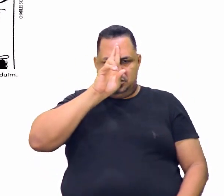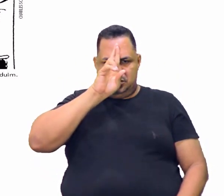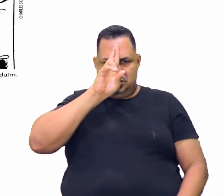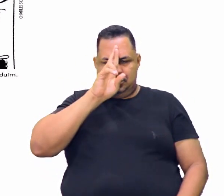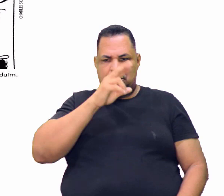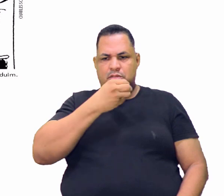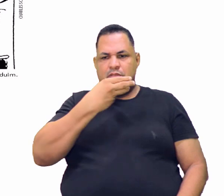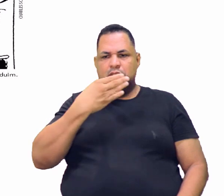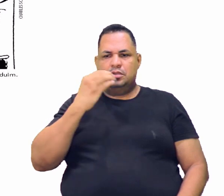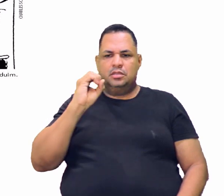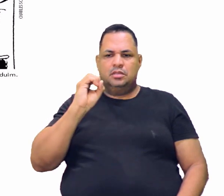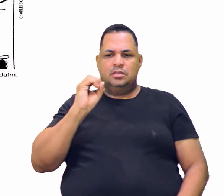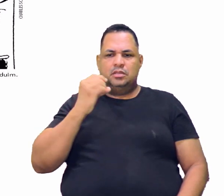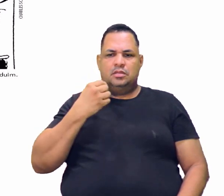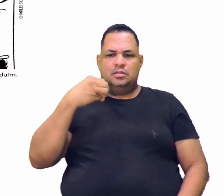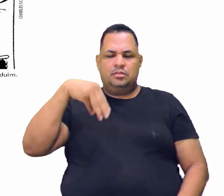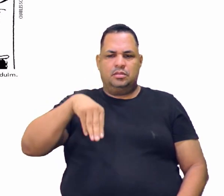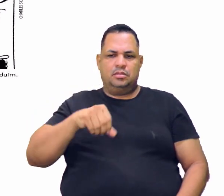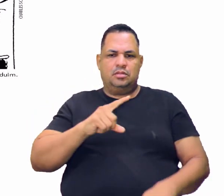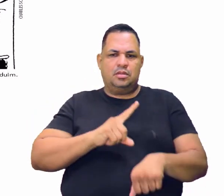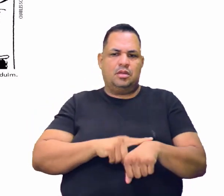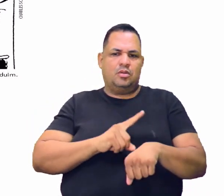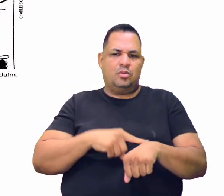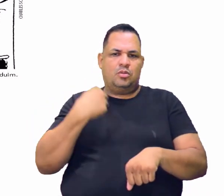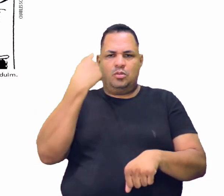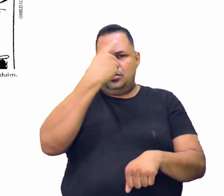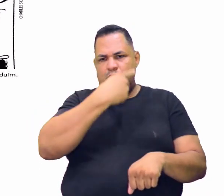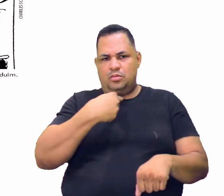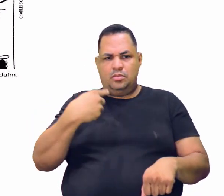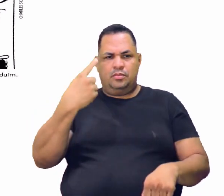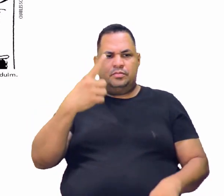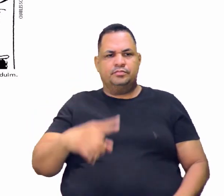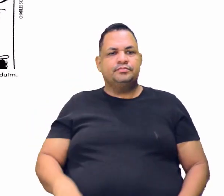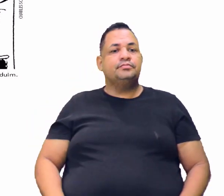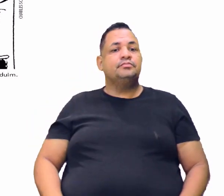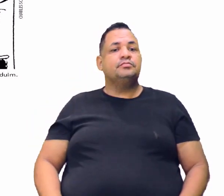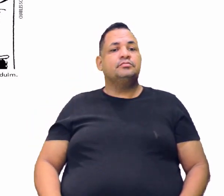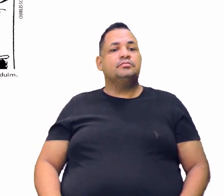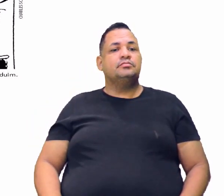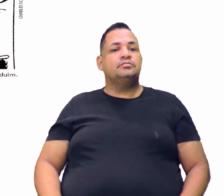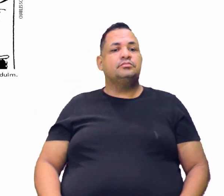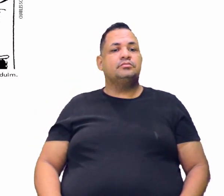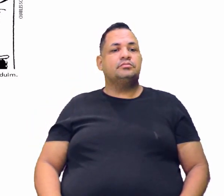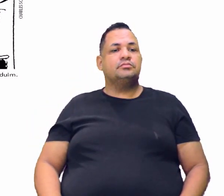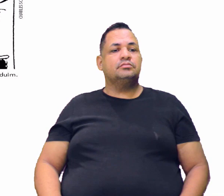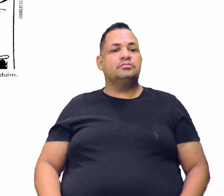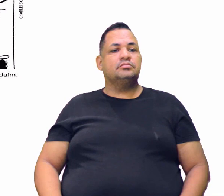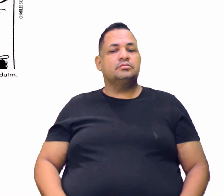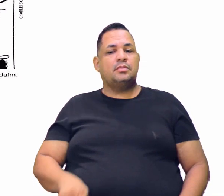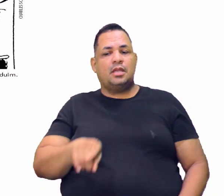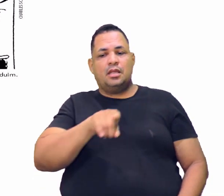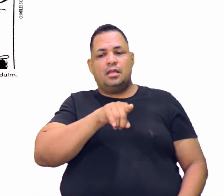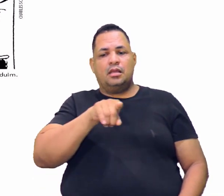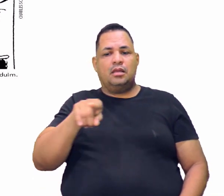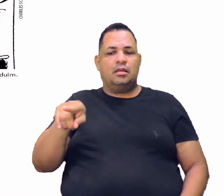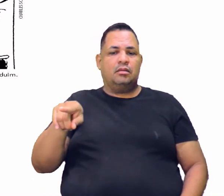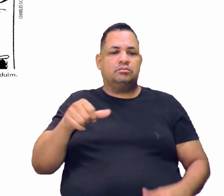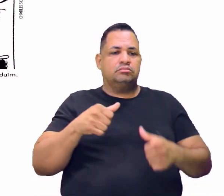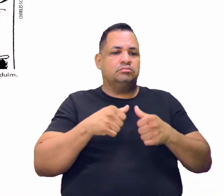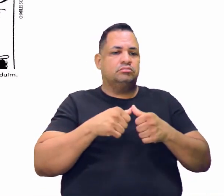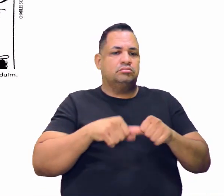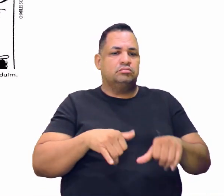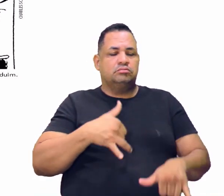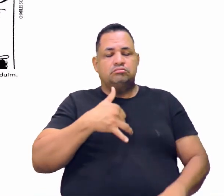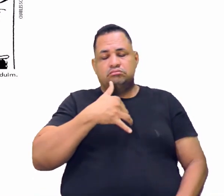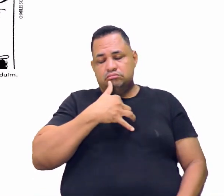12:30, tá bom? A hora. Eles estavam meio tristes. Olha aqui, o que